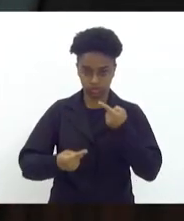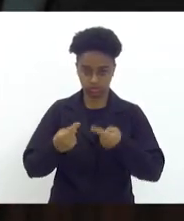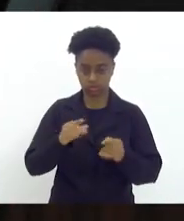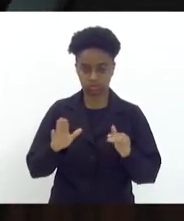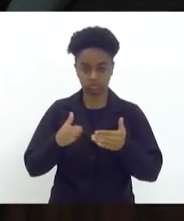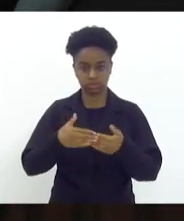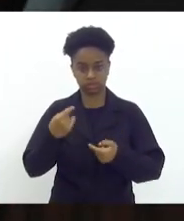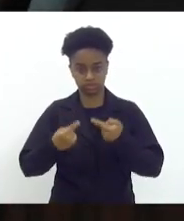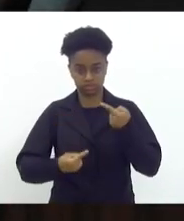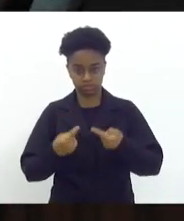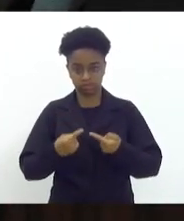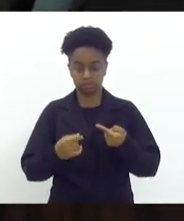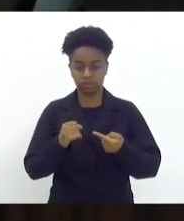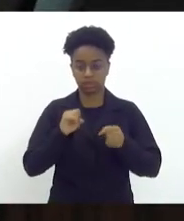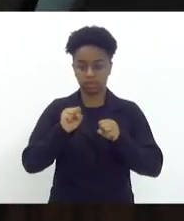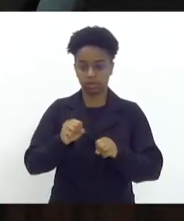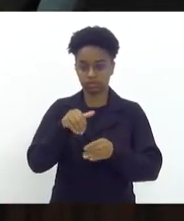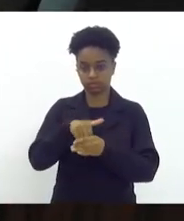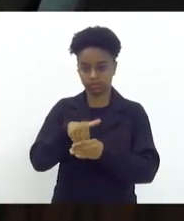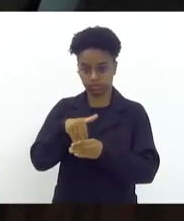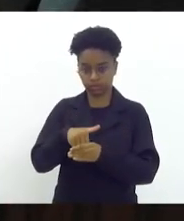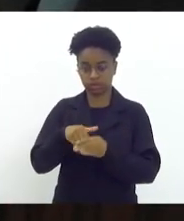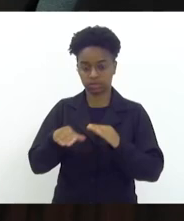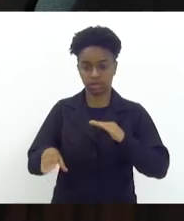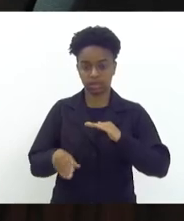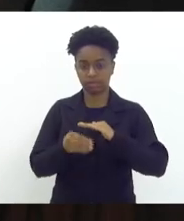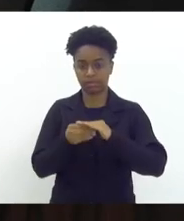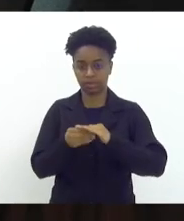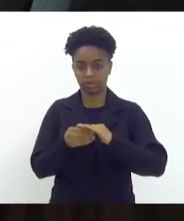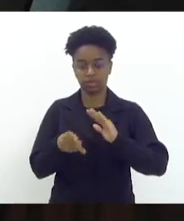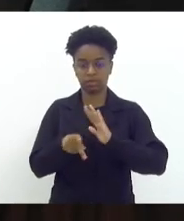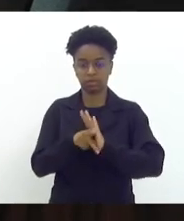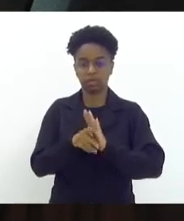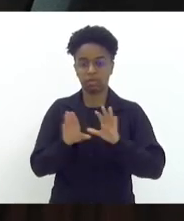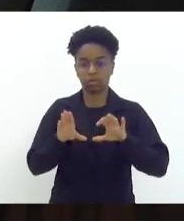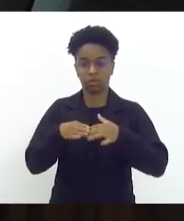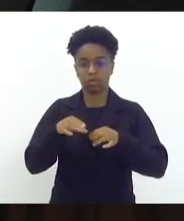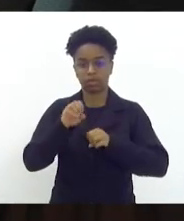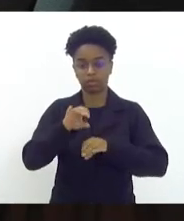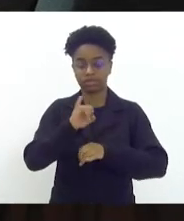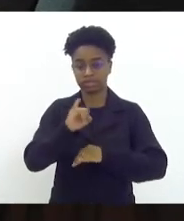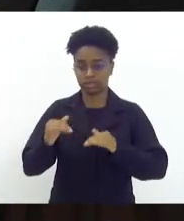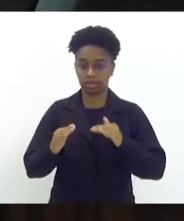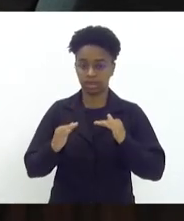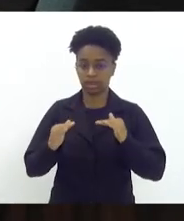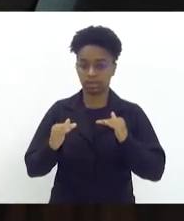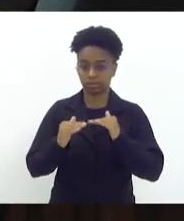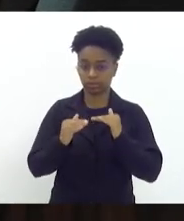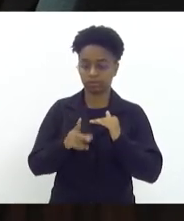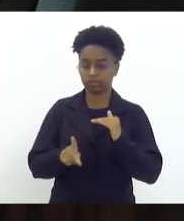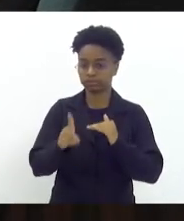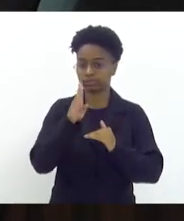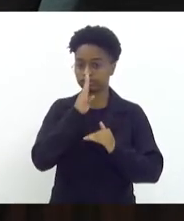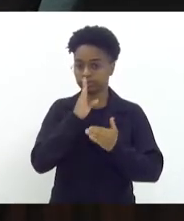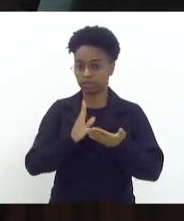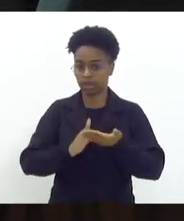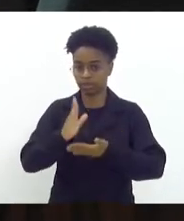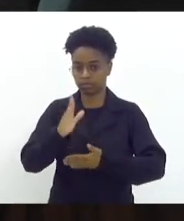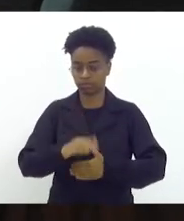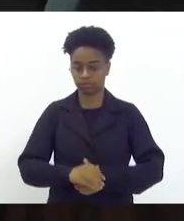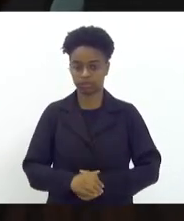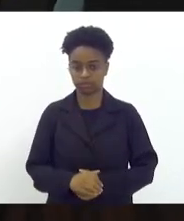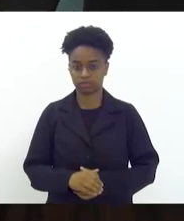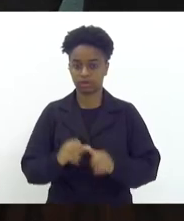a discussão em votação as emendas da comissão de educação os senhores que a própria permaneça Como estão aprovados